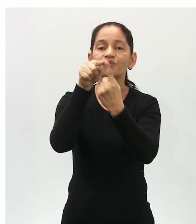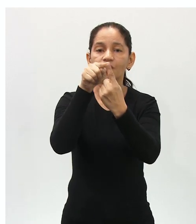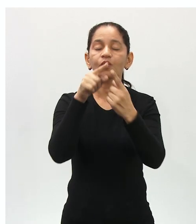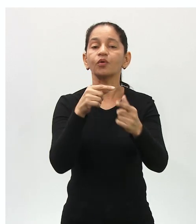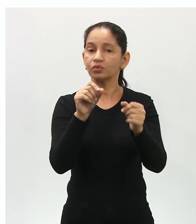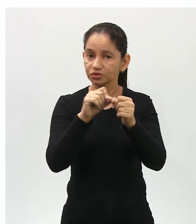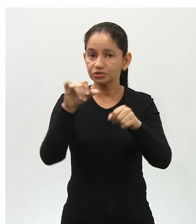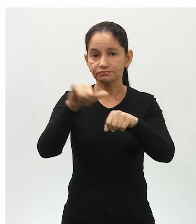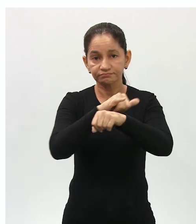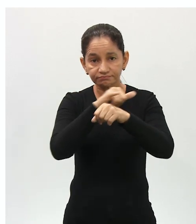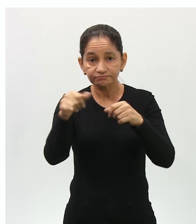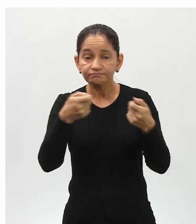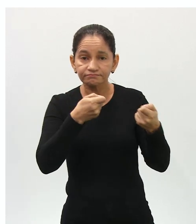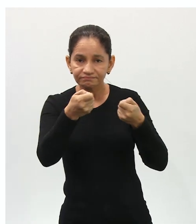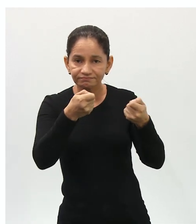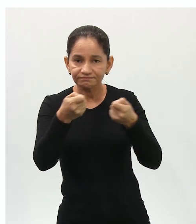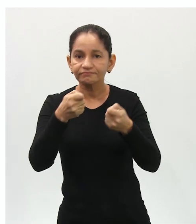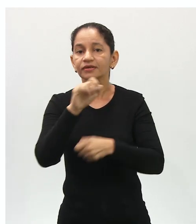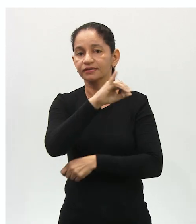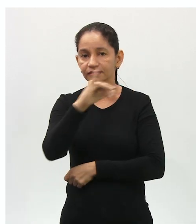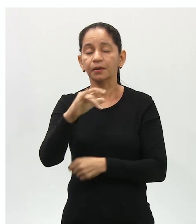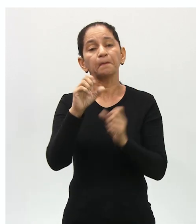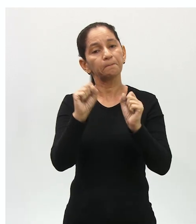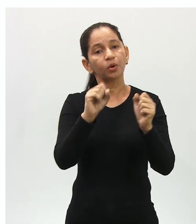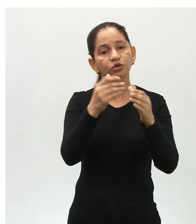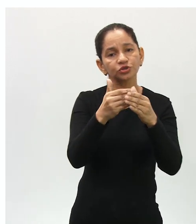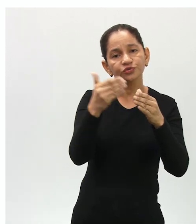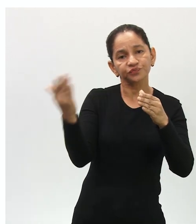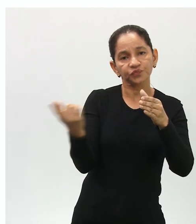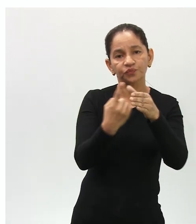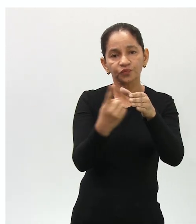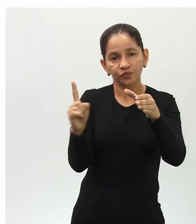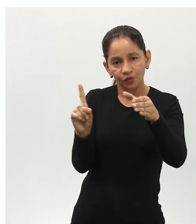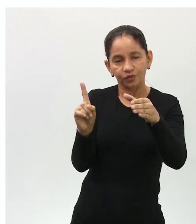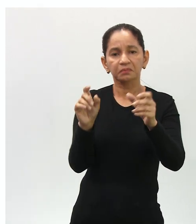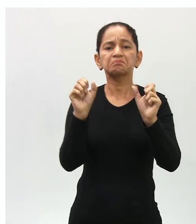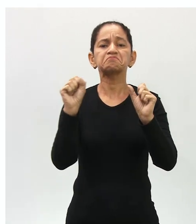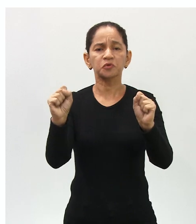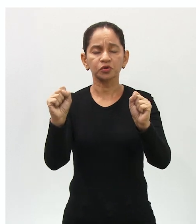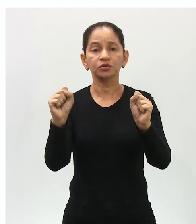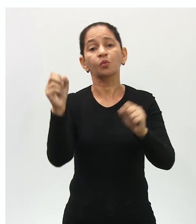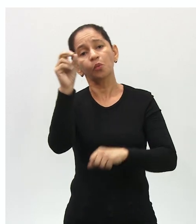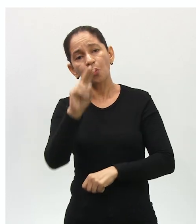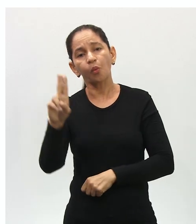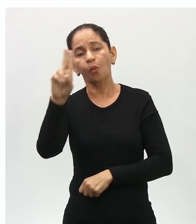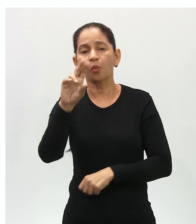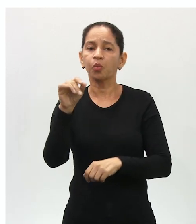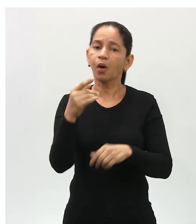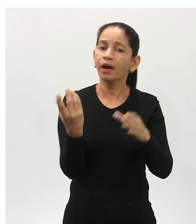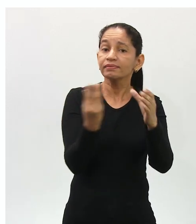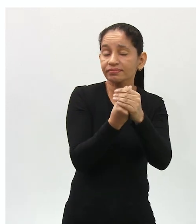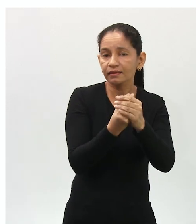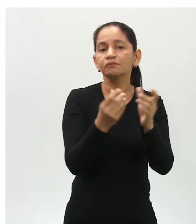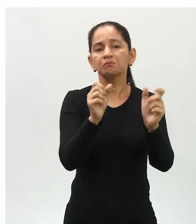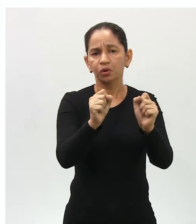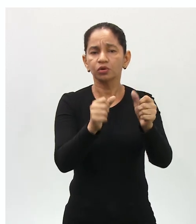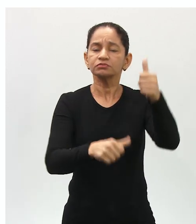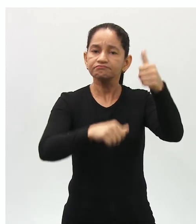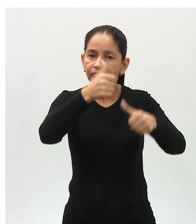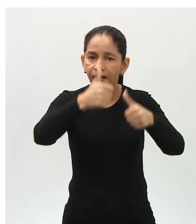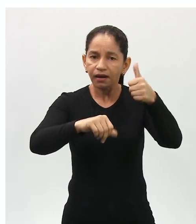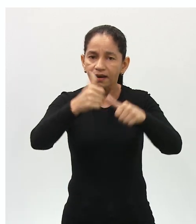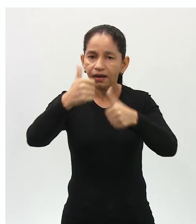finalidade de ser um instrumento de controle, e ele pode ser um controle tanto externo como interno. Externo porque o chefe do Poder Executivo, então,